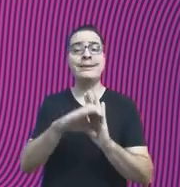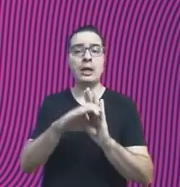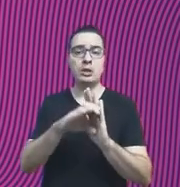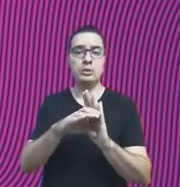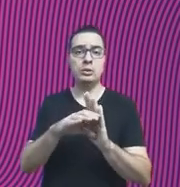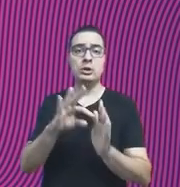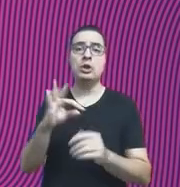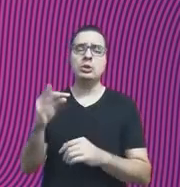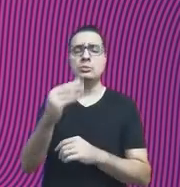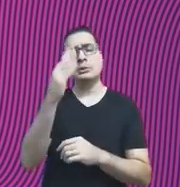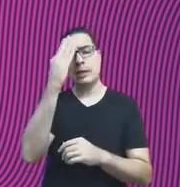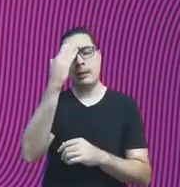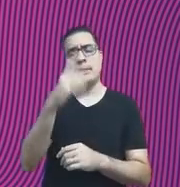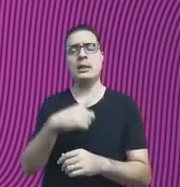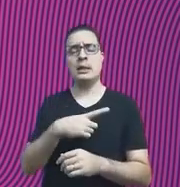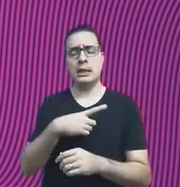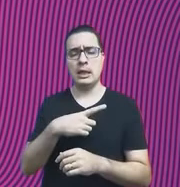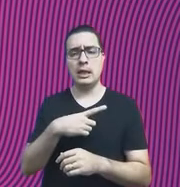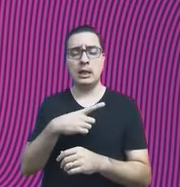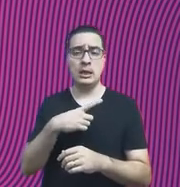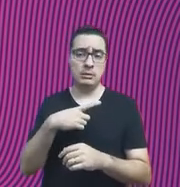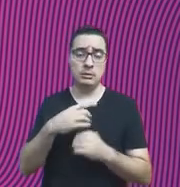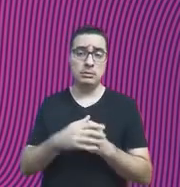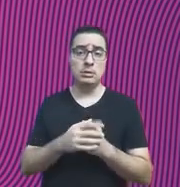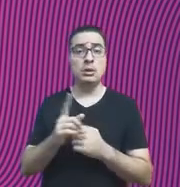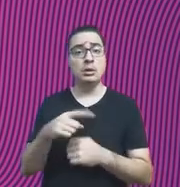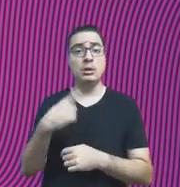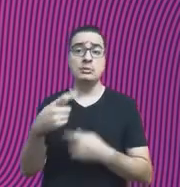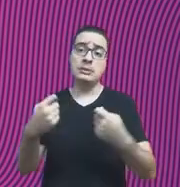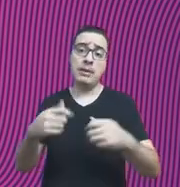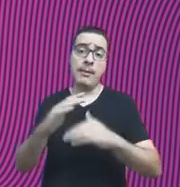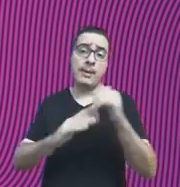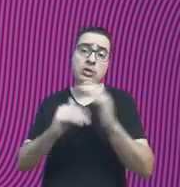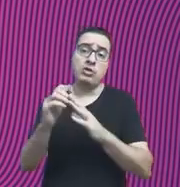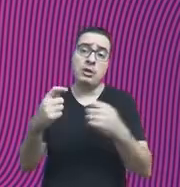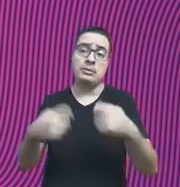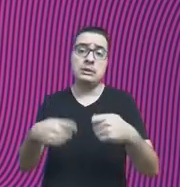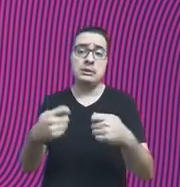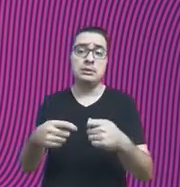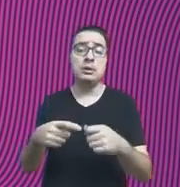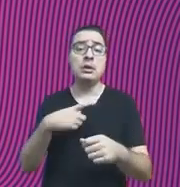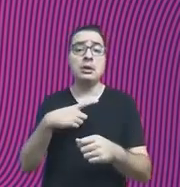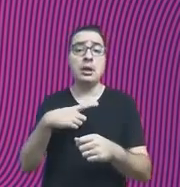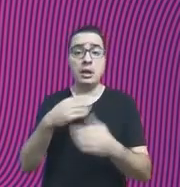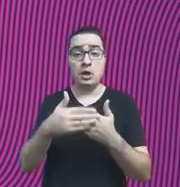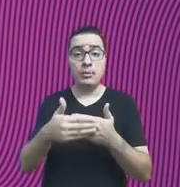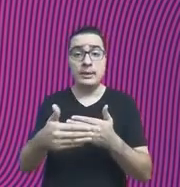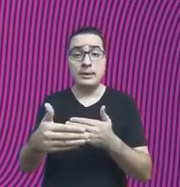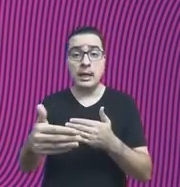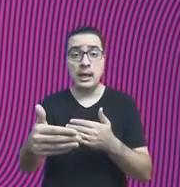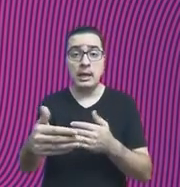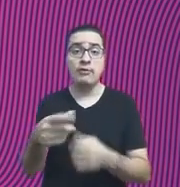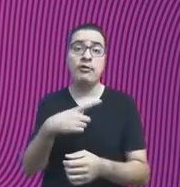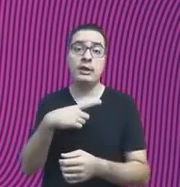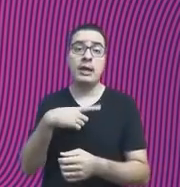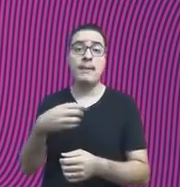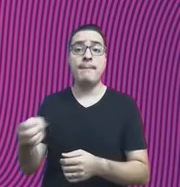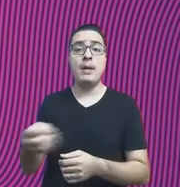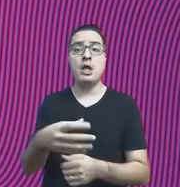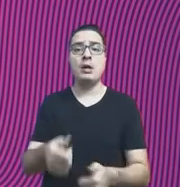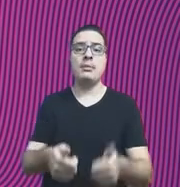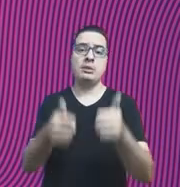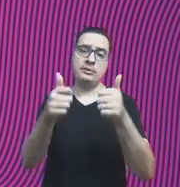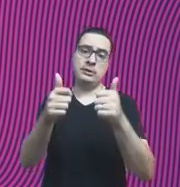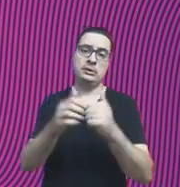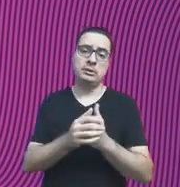que existe e que a gente vai ter que praticar. E quem sair na frente vai ter os maiores benefícios. É um caminho, da